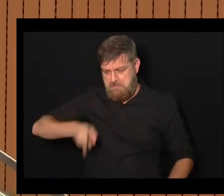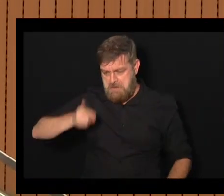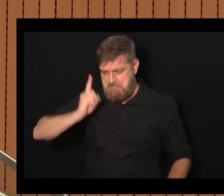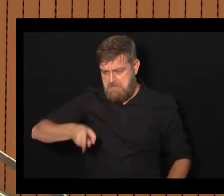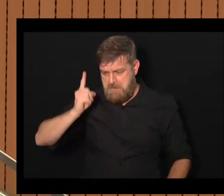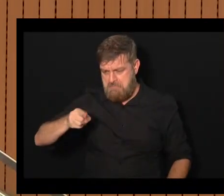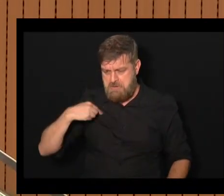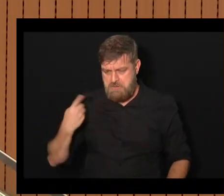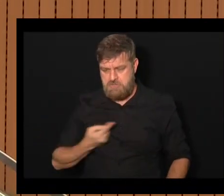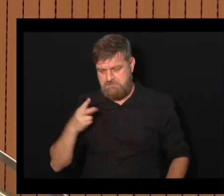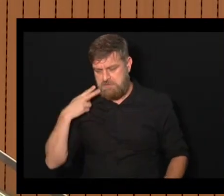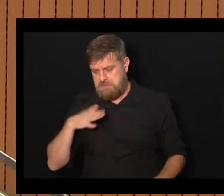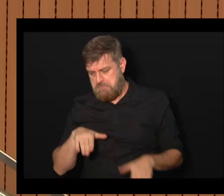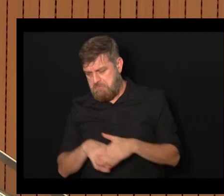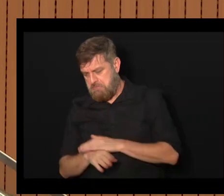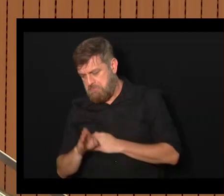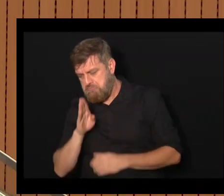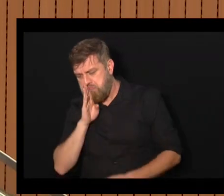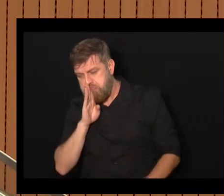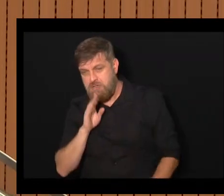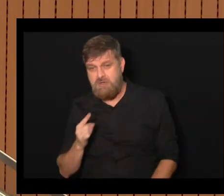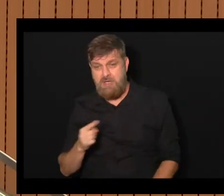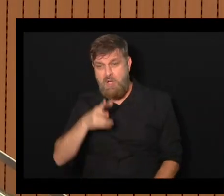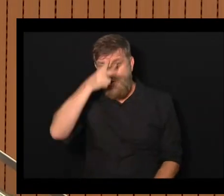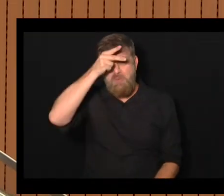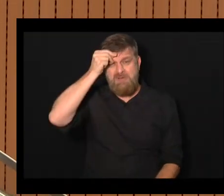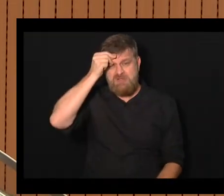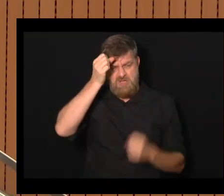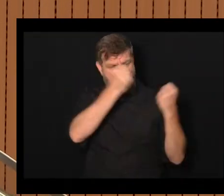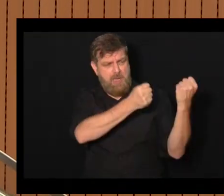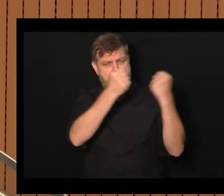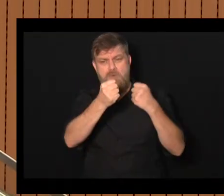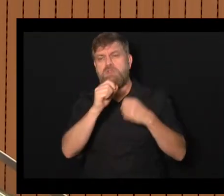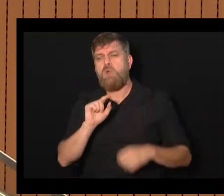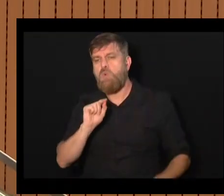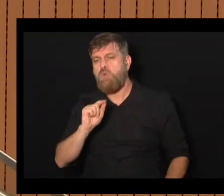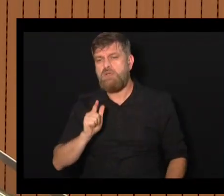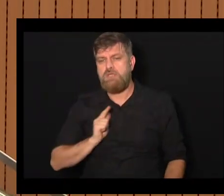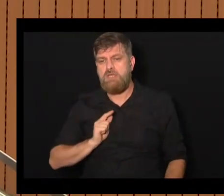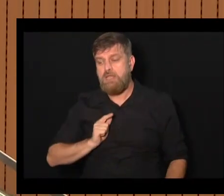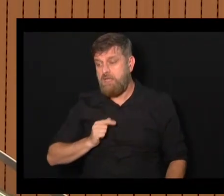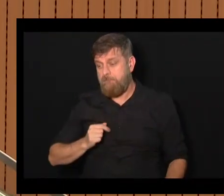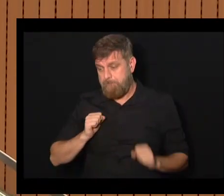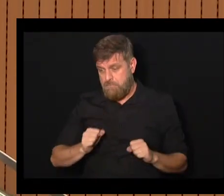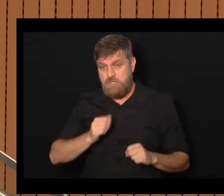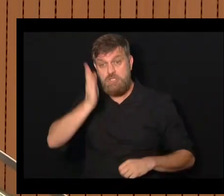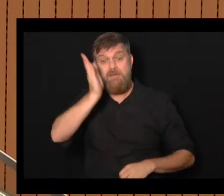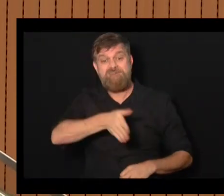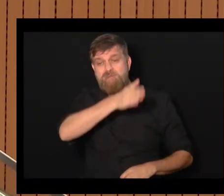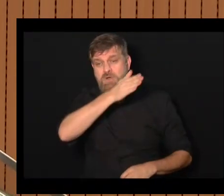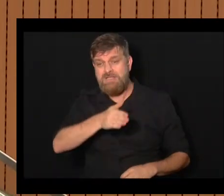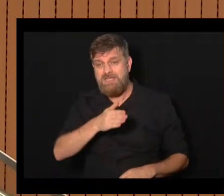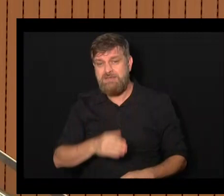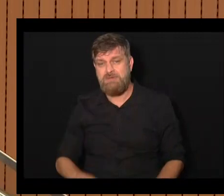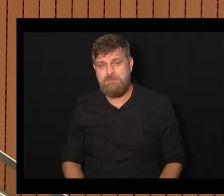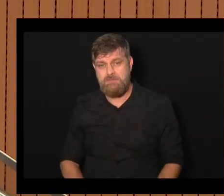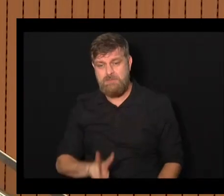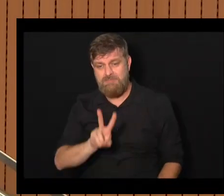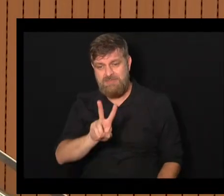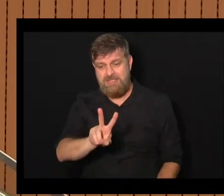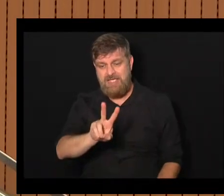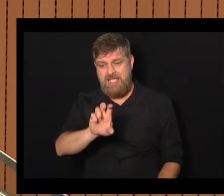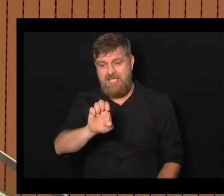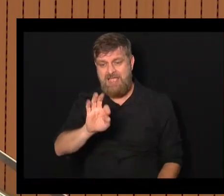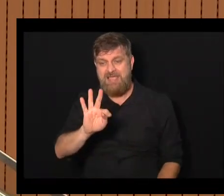muito forte. O executivo já tem um poder, que é o poder de veto, que é um poder oriundo do